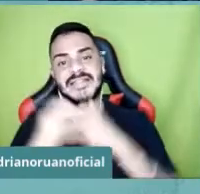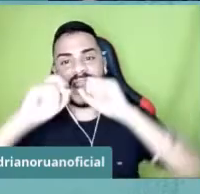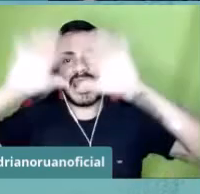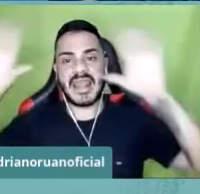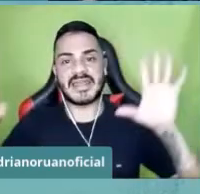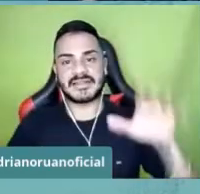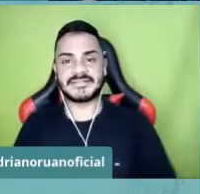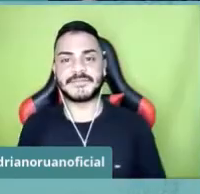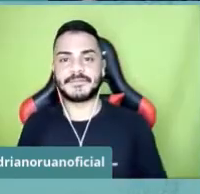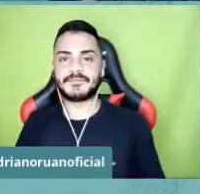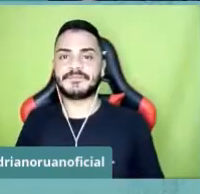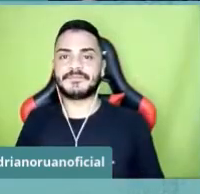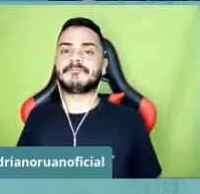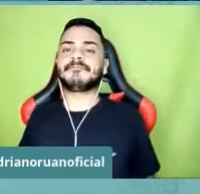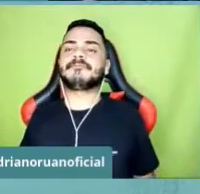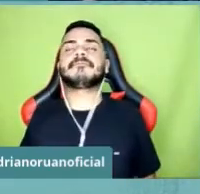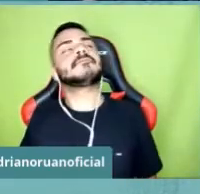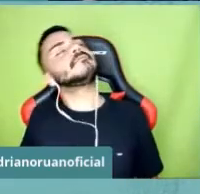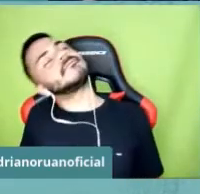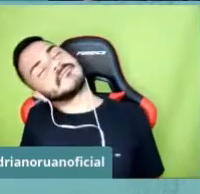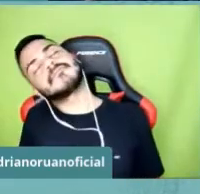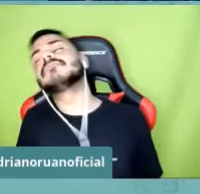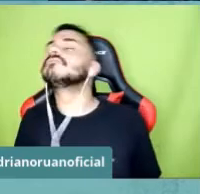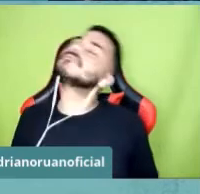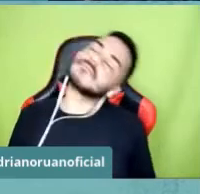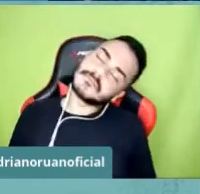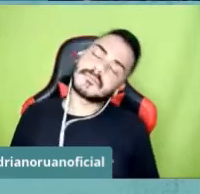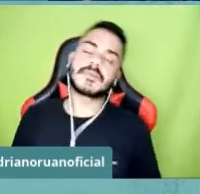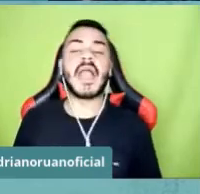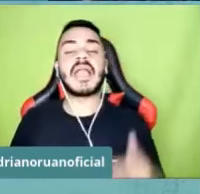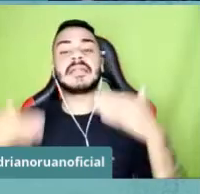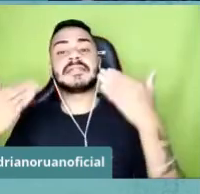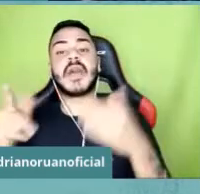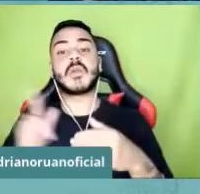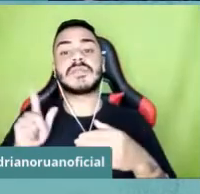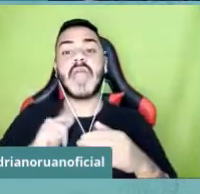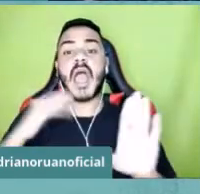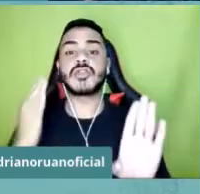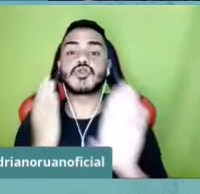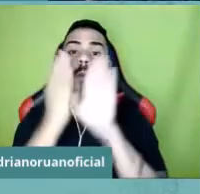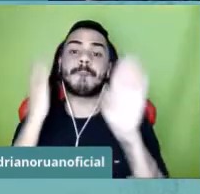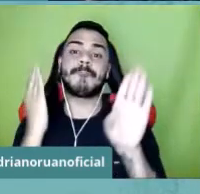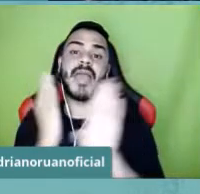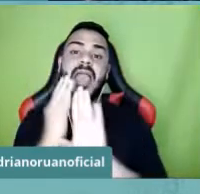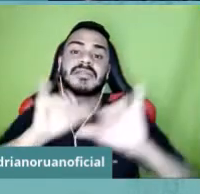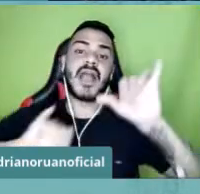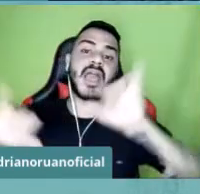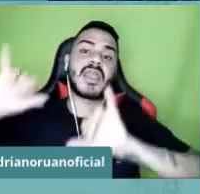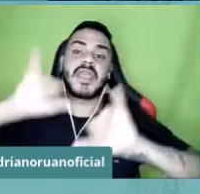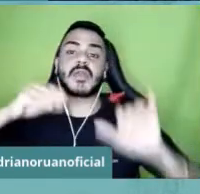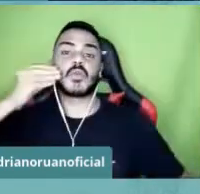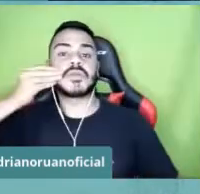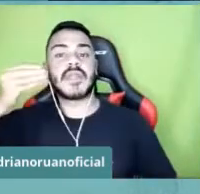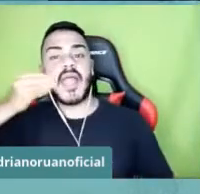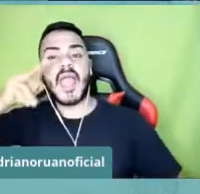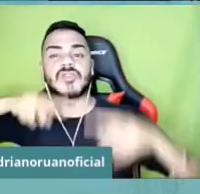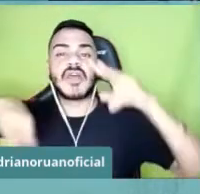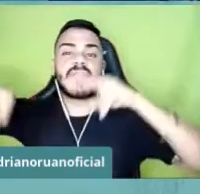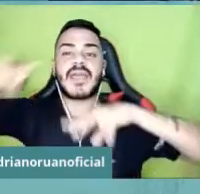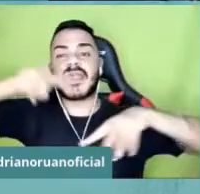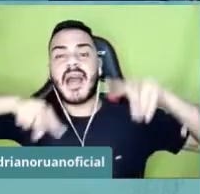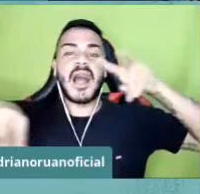vocês. Então, a gente tem a fase da descoberta e a pré-clínica, que é aquela questão de análise